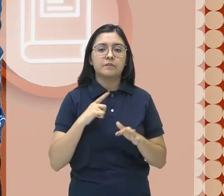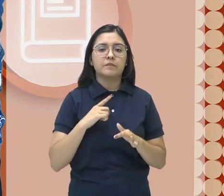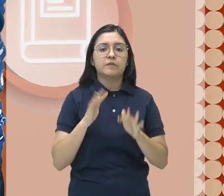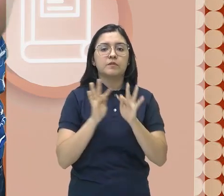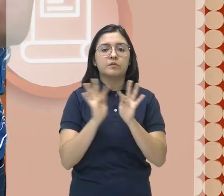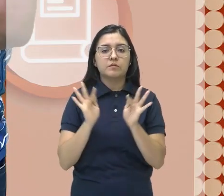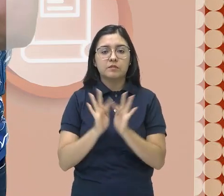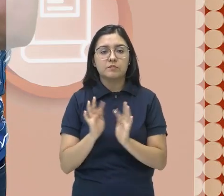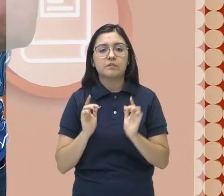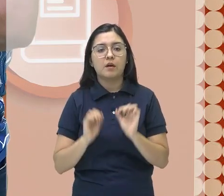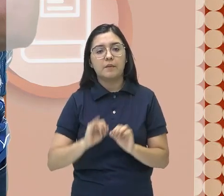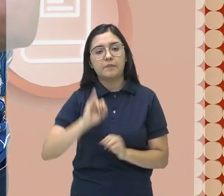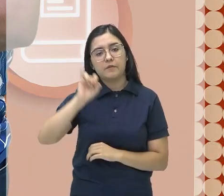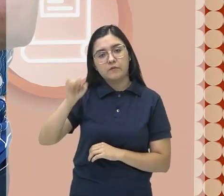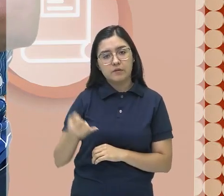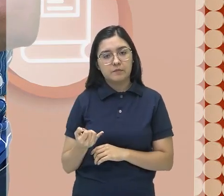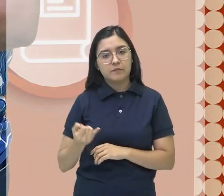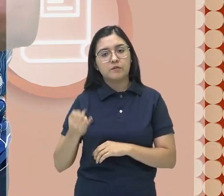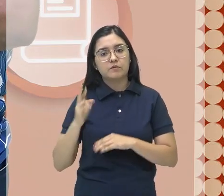aproveitamento dos recursos